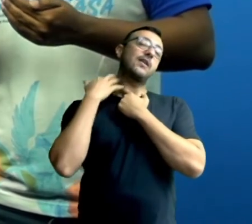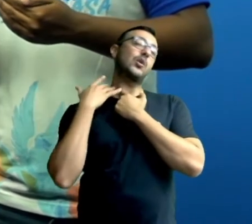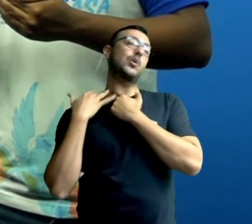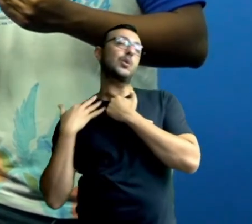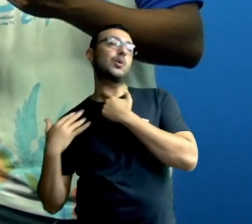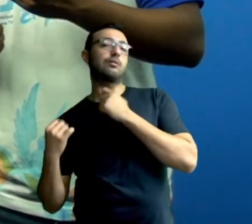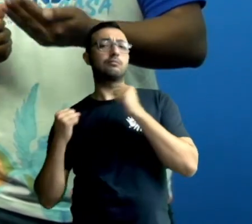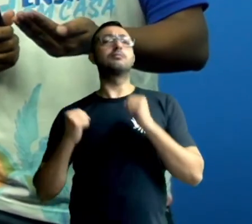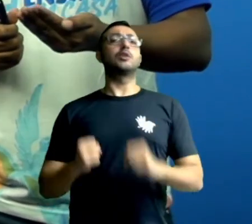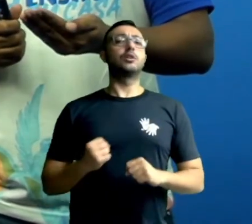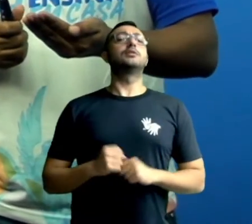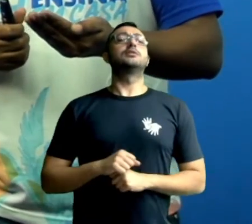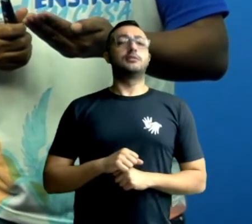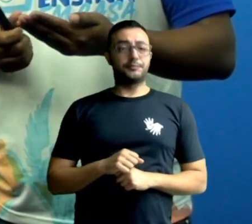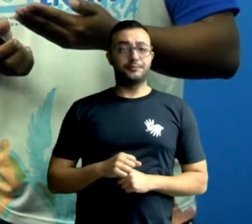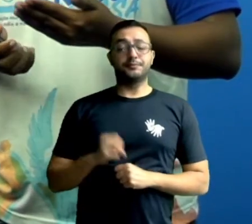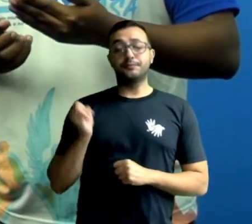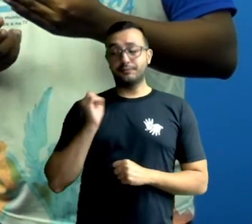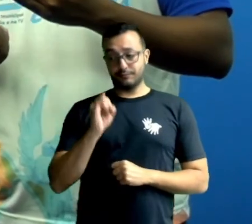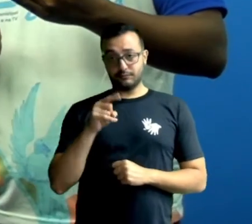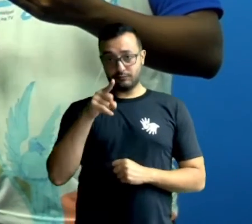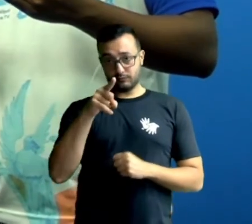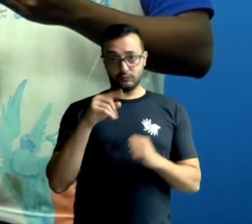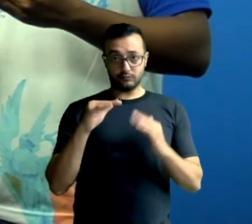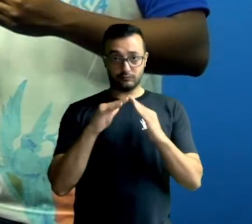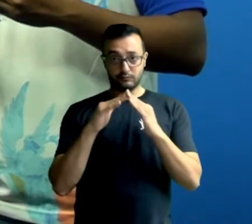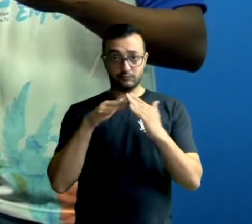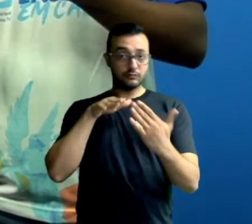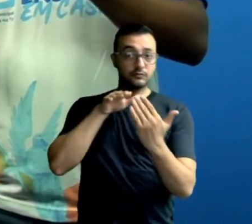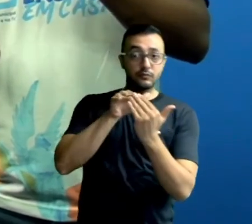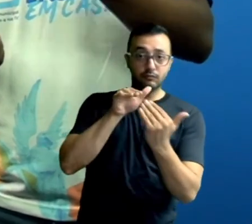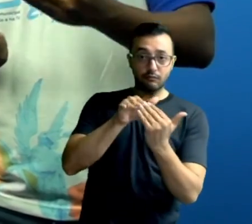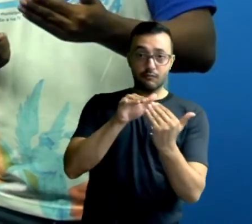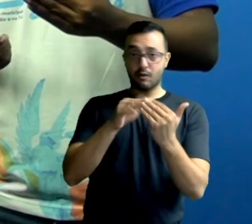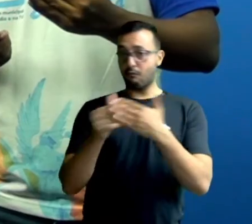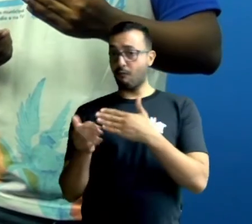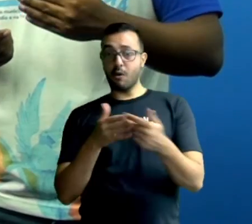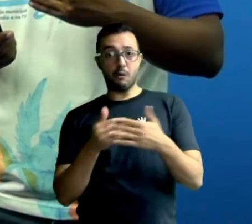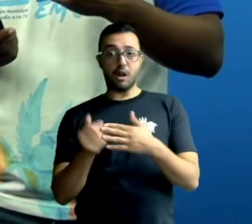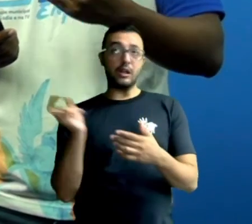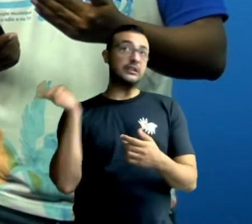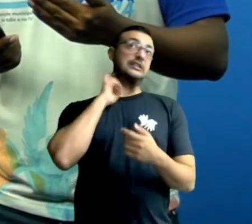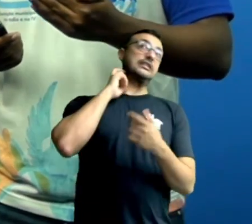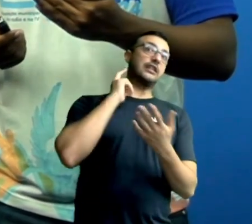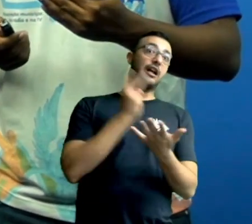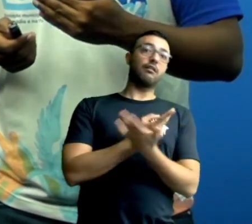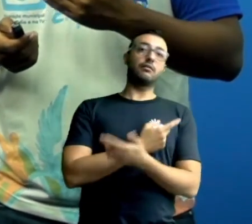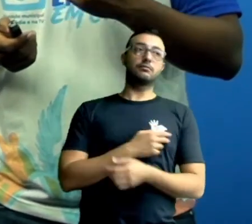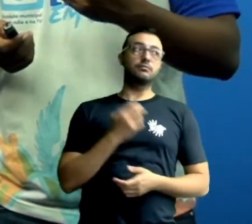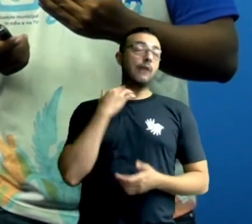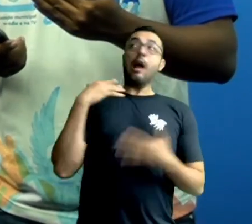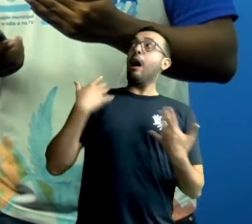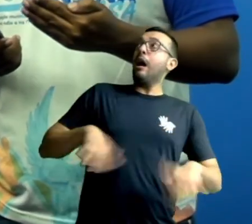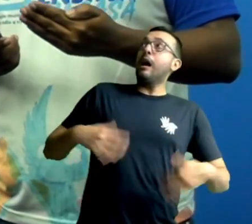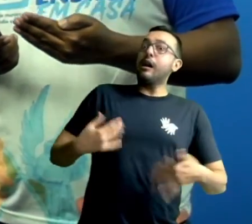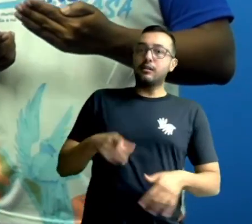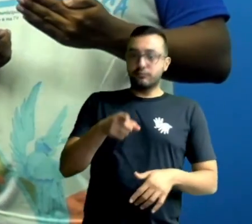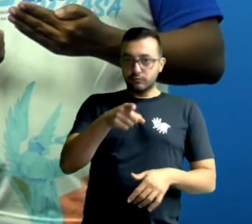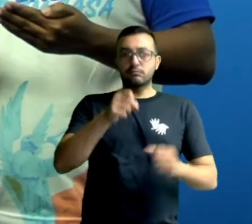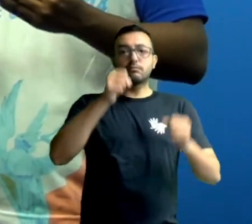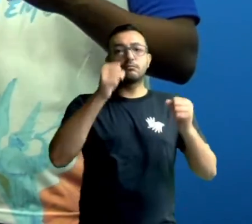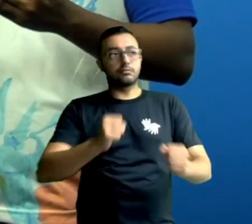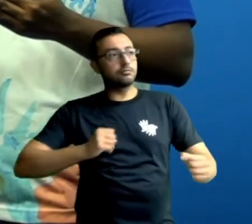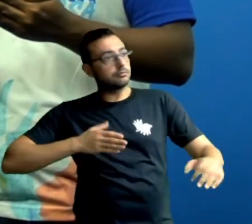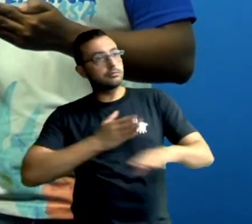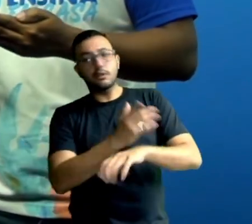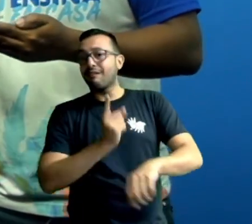sangue. Se você, em caso, entrar em contato com qualquer tipo de morcego, se for mordido ou qualquer tipo de morcego, você deve